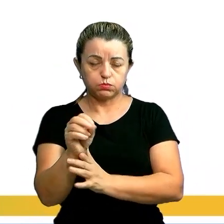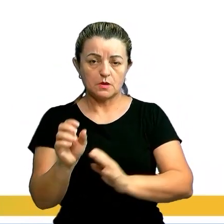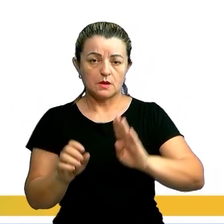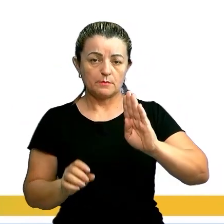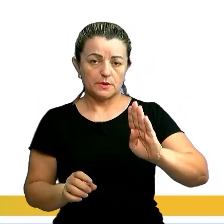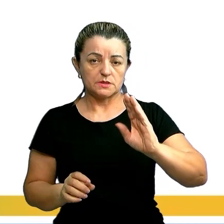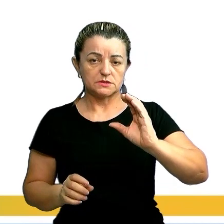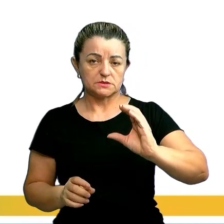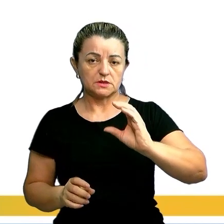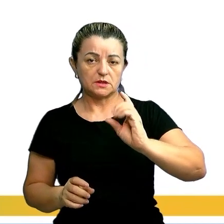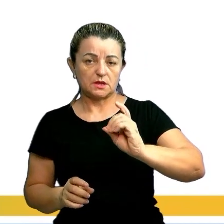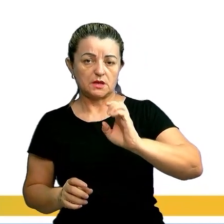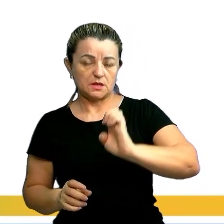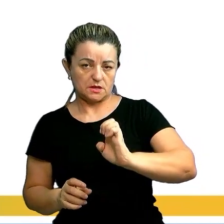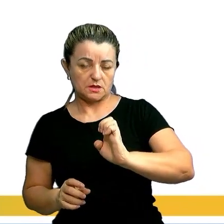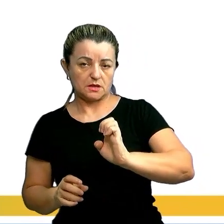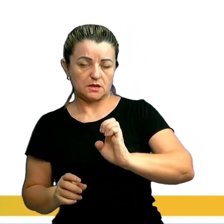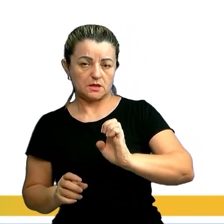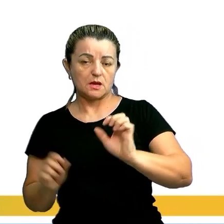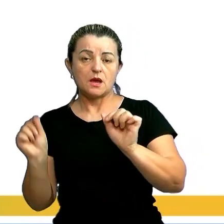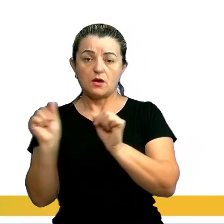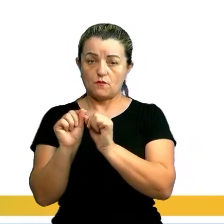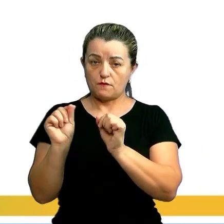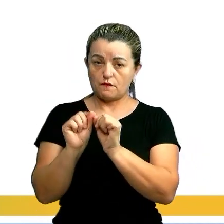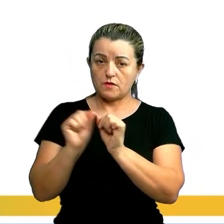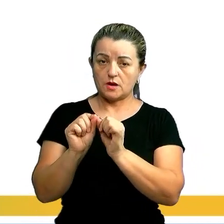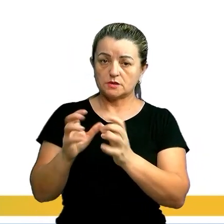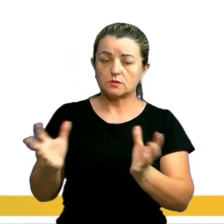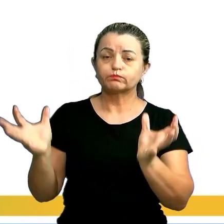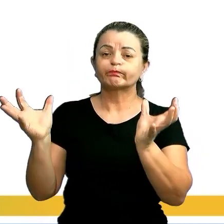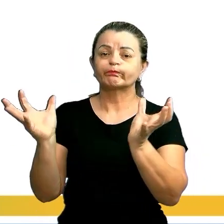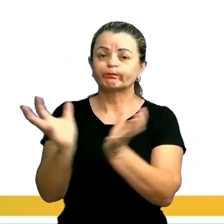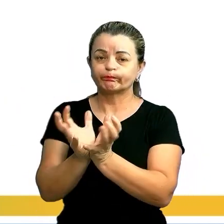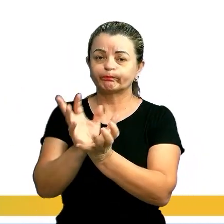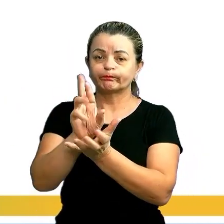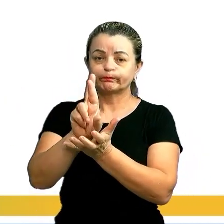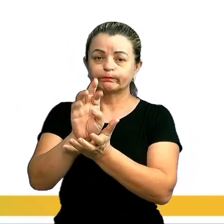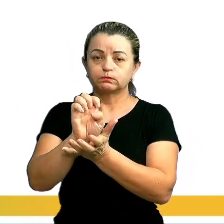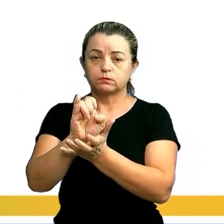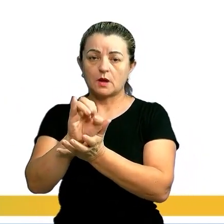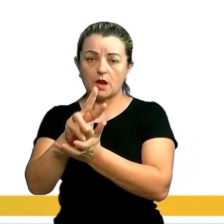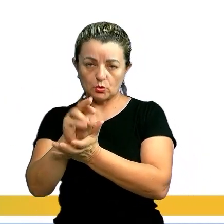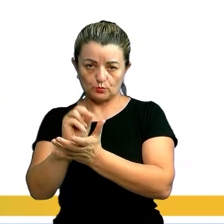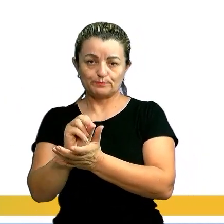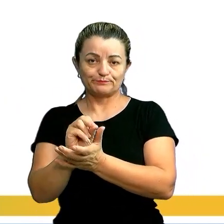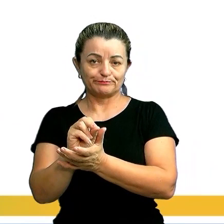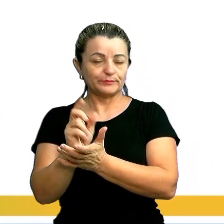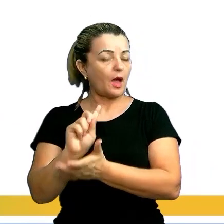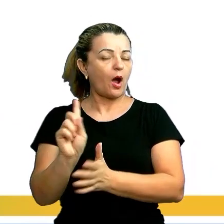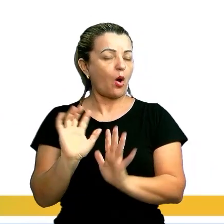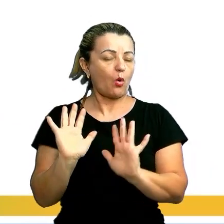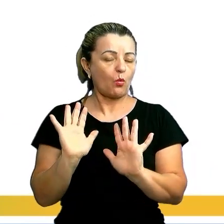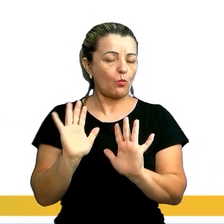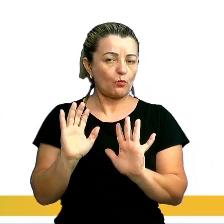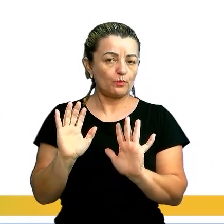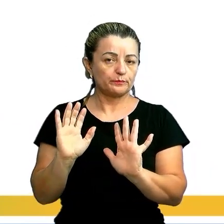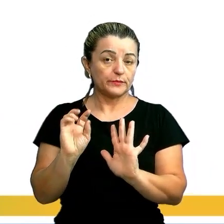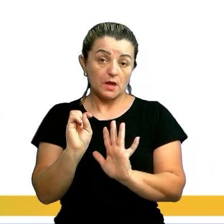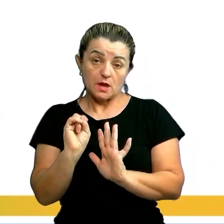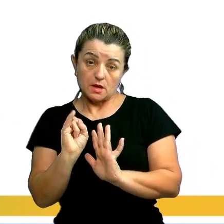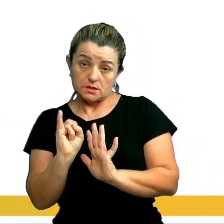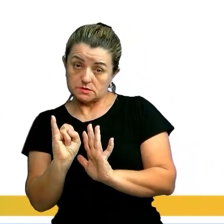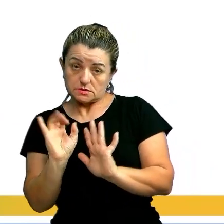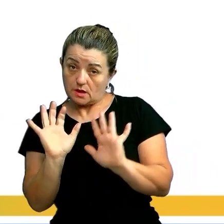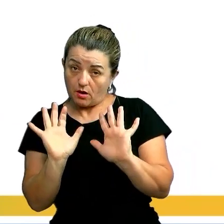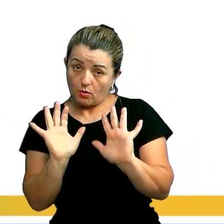C, D e E formam um reino? Não necessariamente, ok? Porque se,